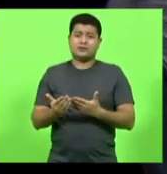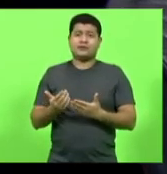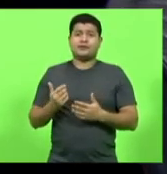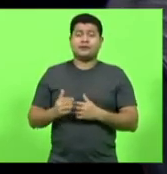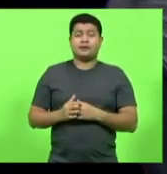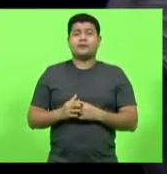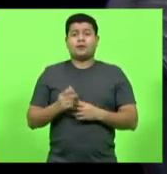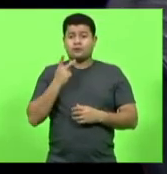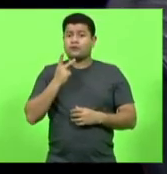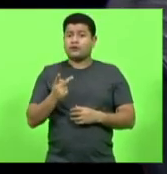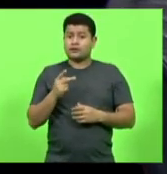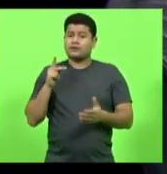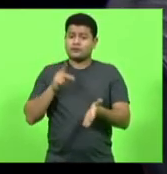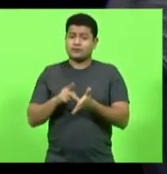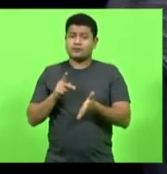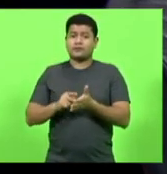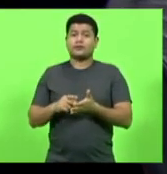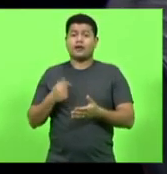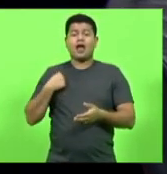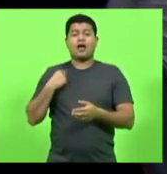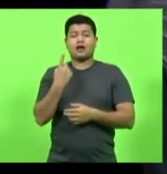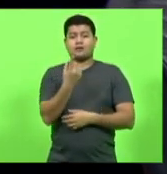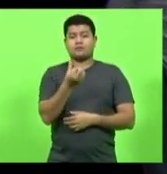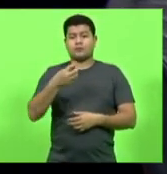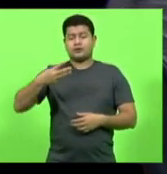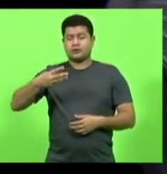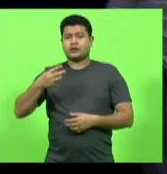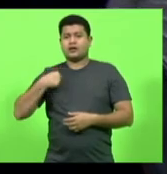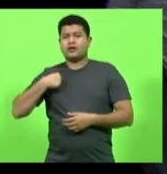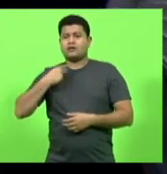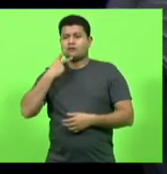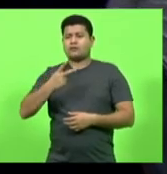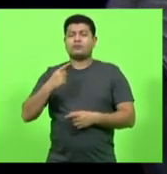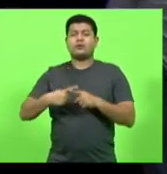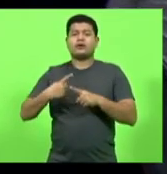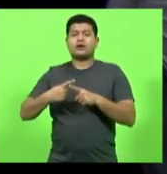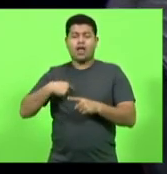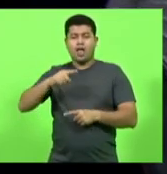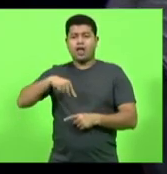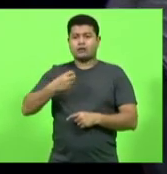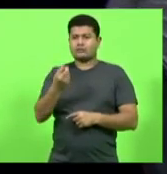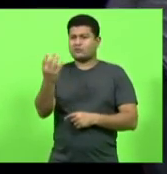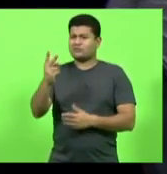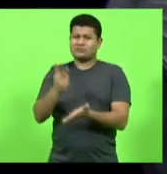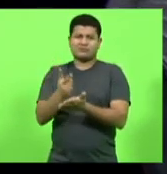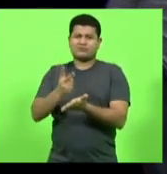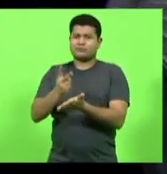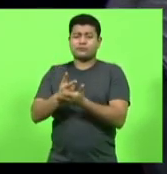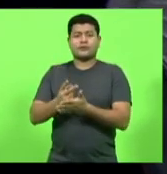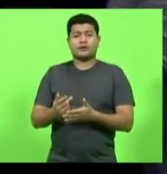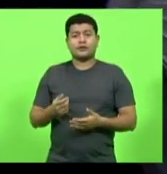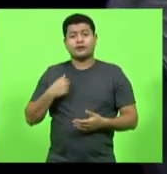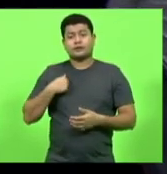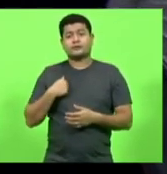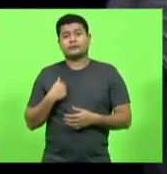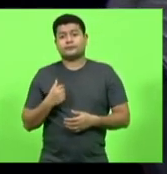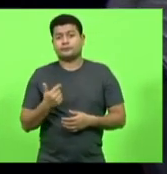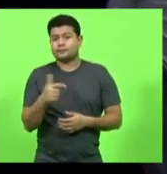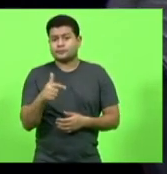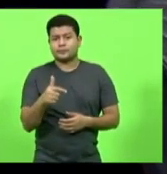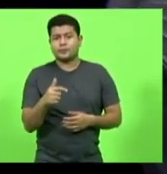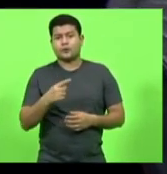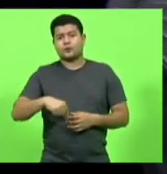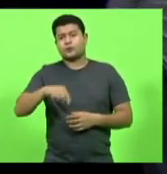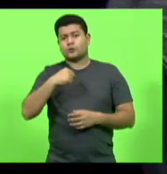falando da 163 porque é a rodovia que eu mais trafego, né? Então, eu quero dizer com isso que não tem como a gente